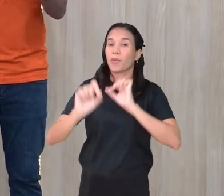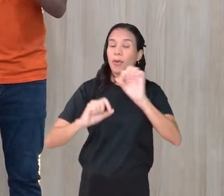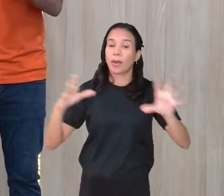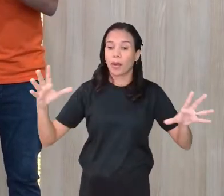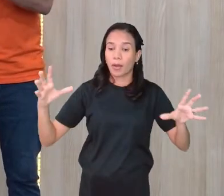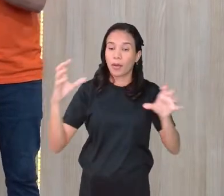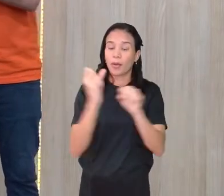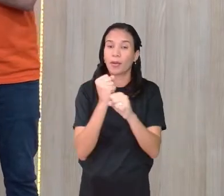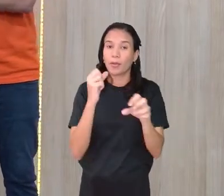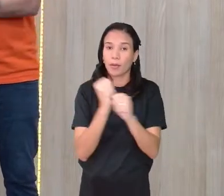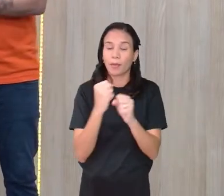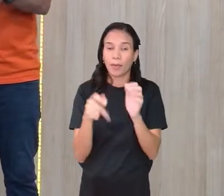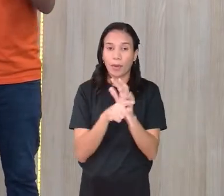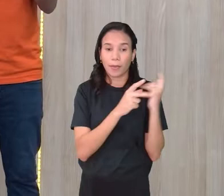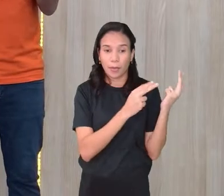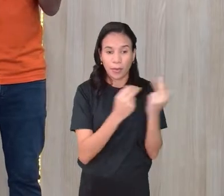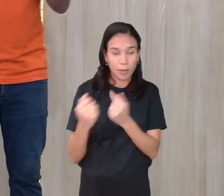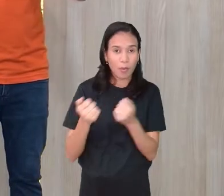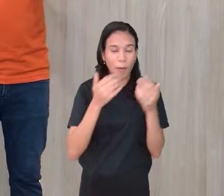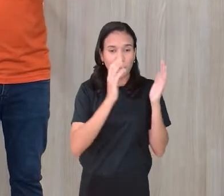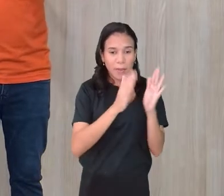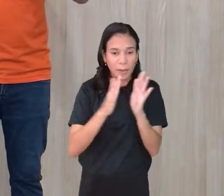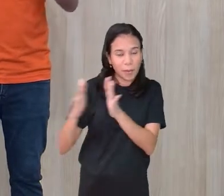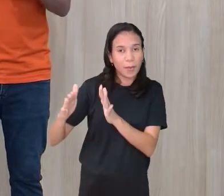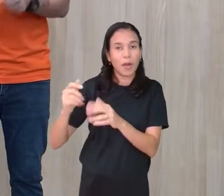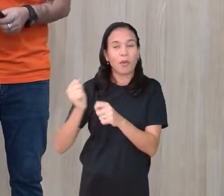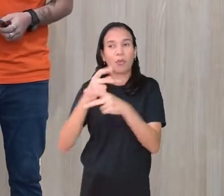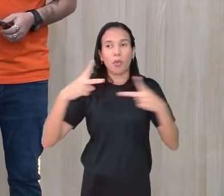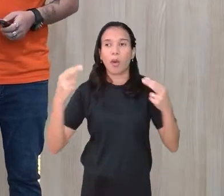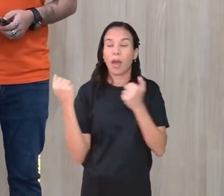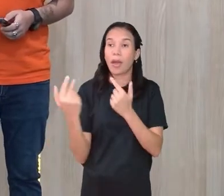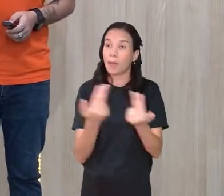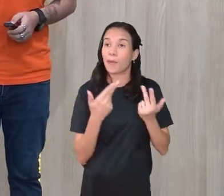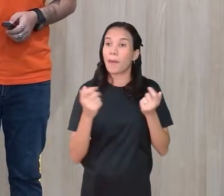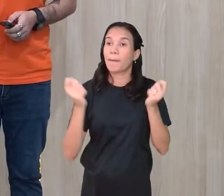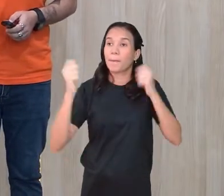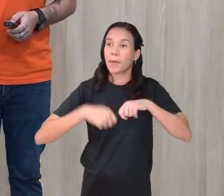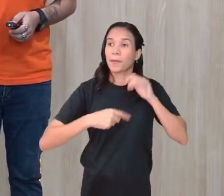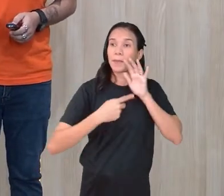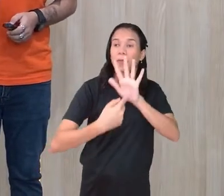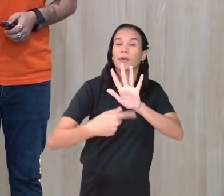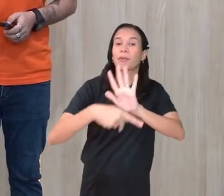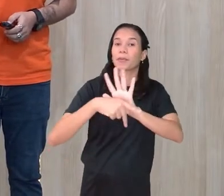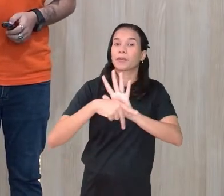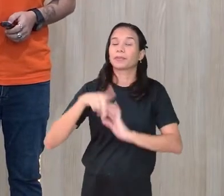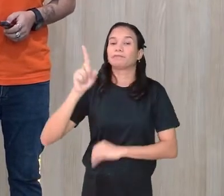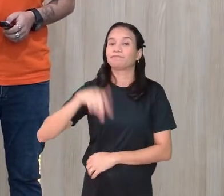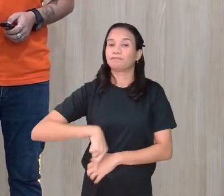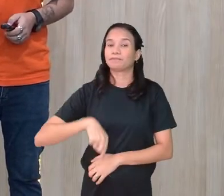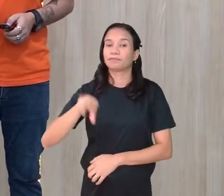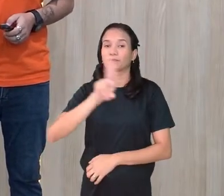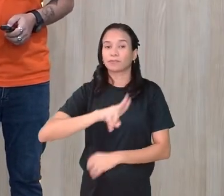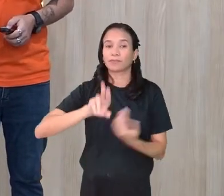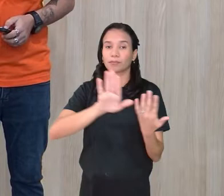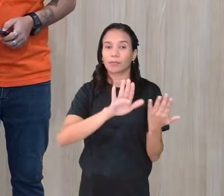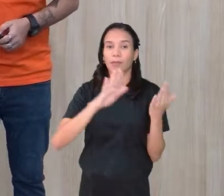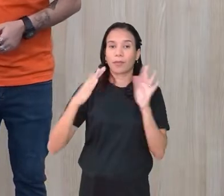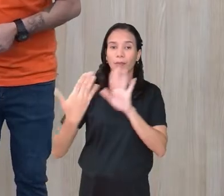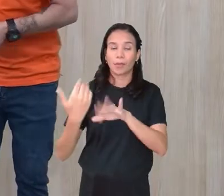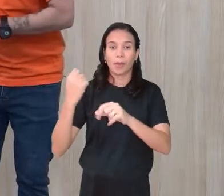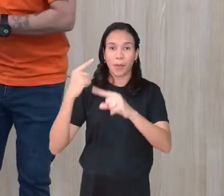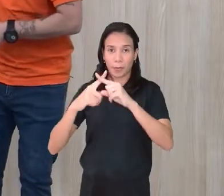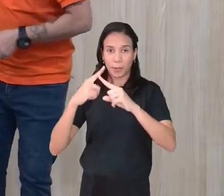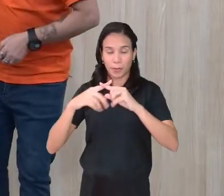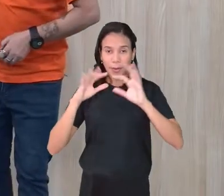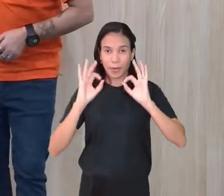somar parcelas iguais, somar coisas iguais, eu posso representar como uma multiplicação, tá